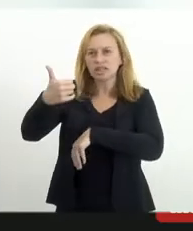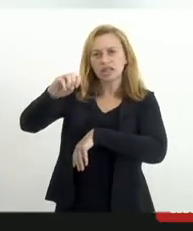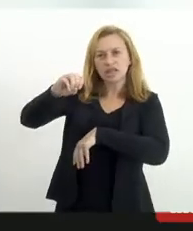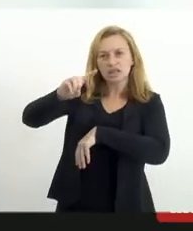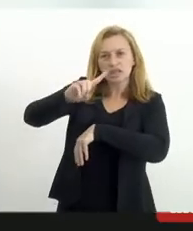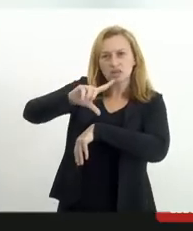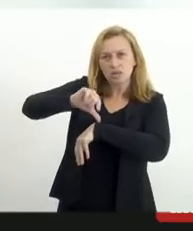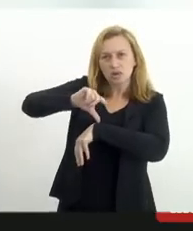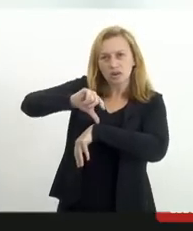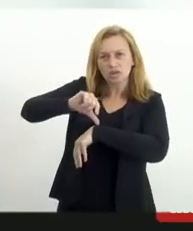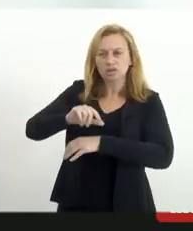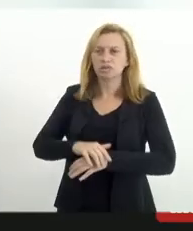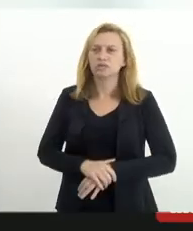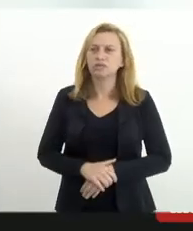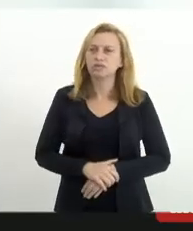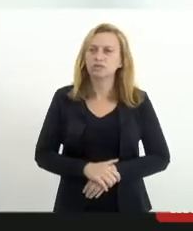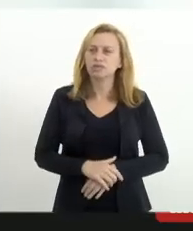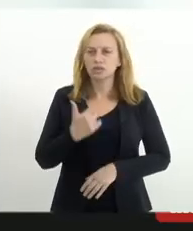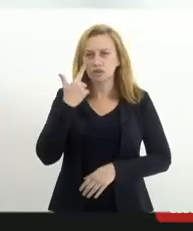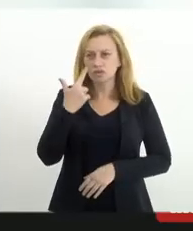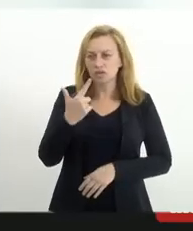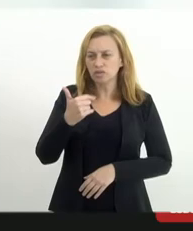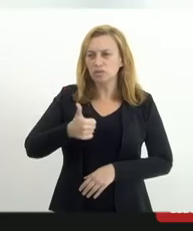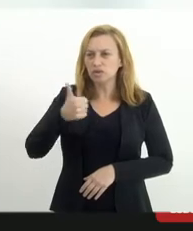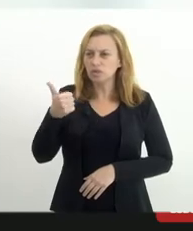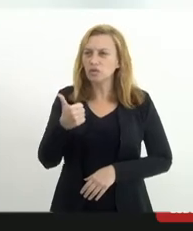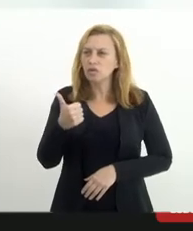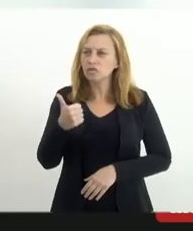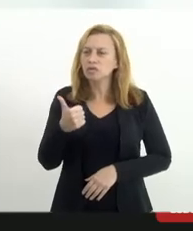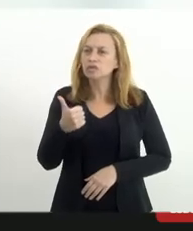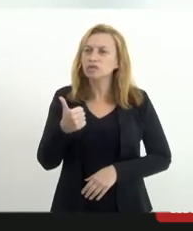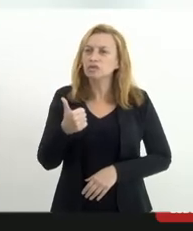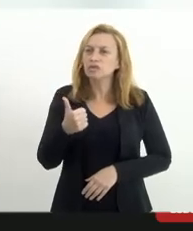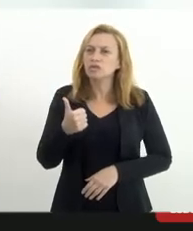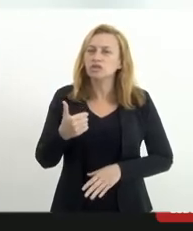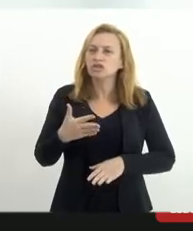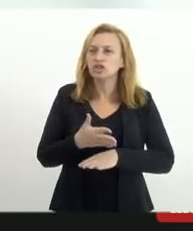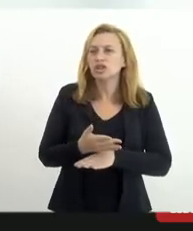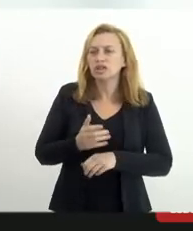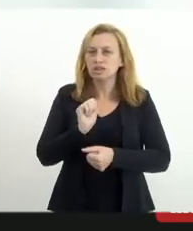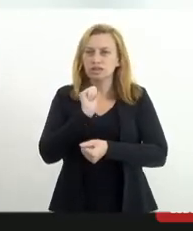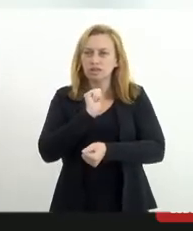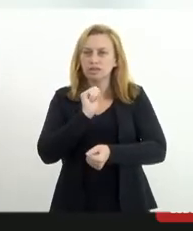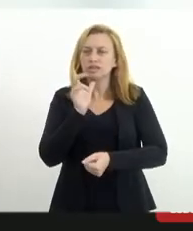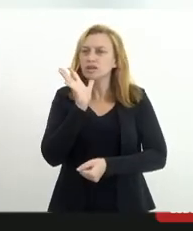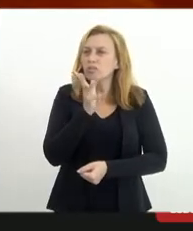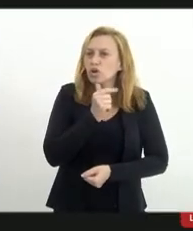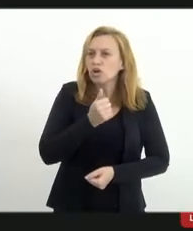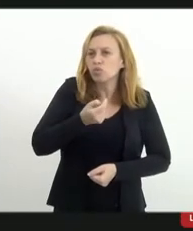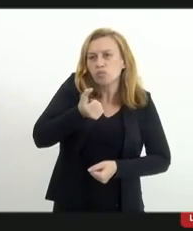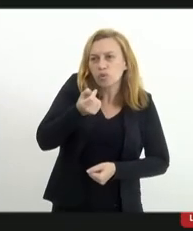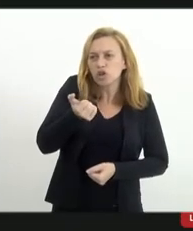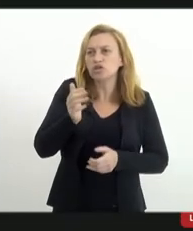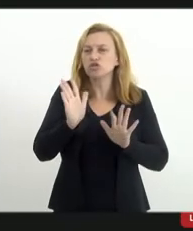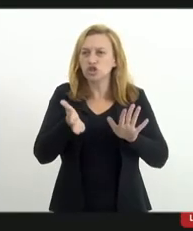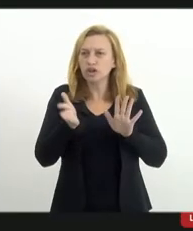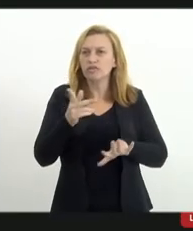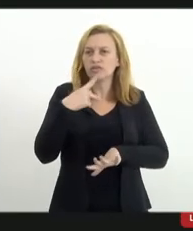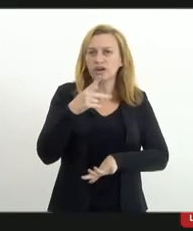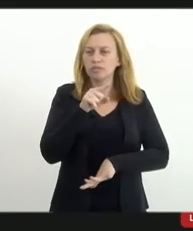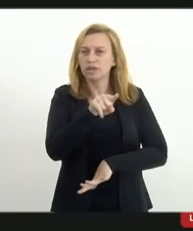uma prévia, para já até o ofício chegar, demora um pouquinho, mas só para... Isso, eu já adianto para